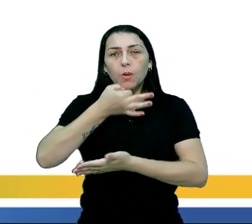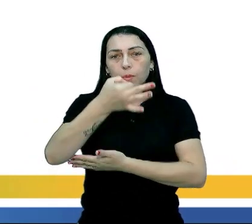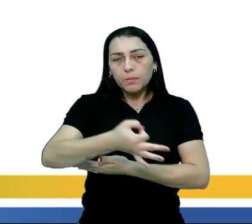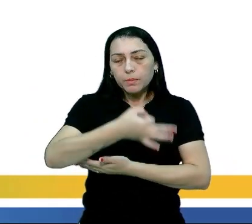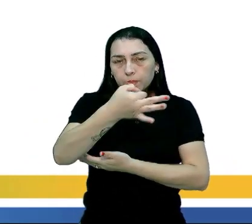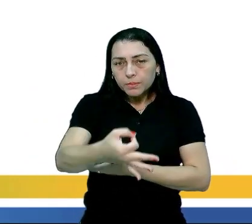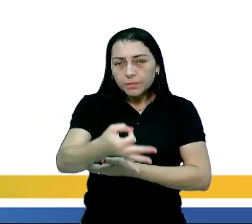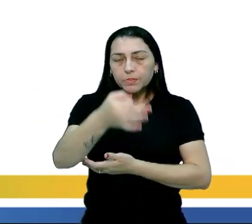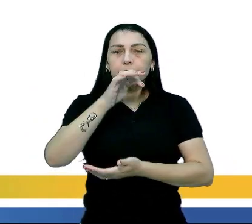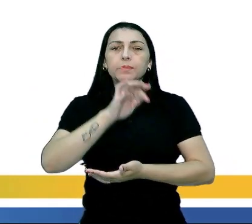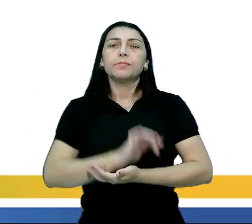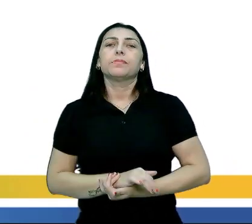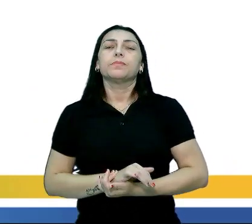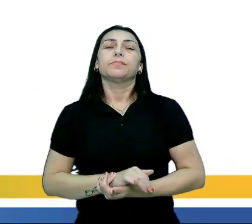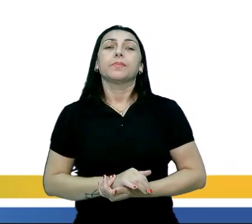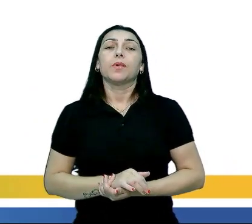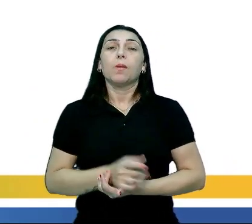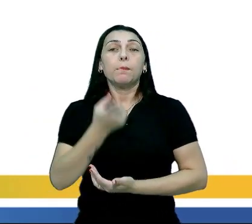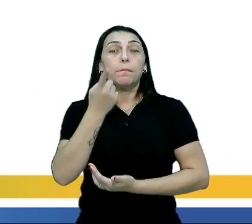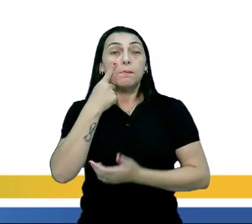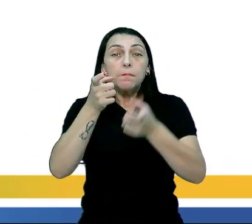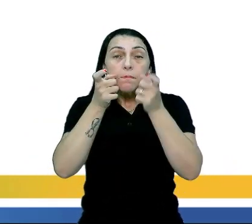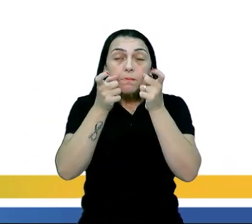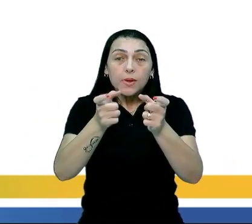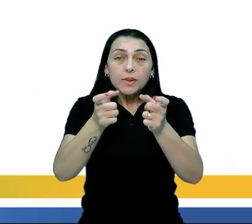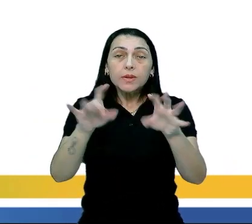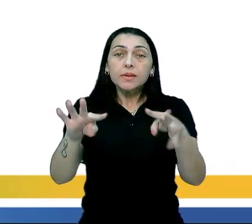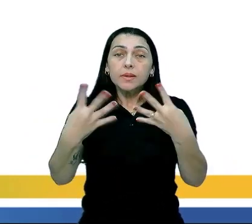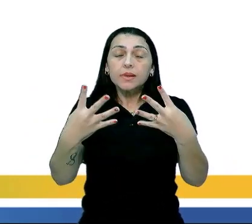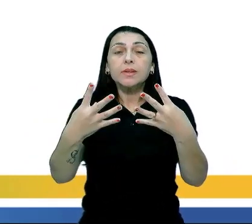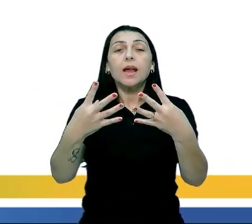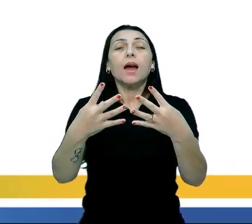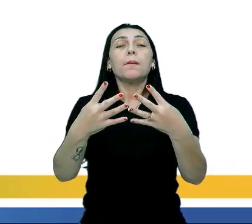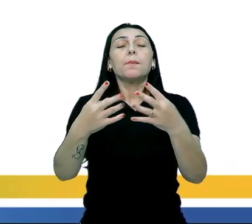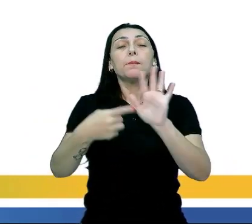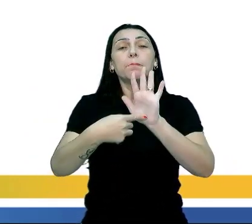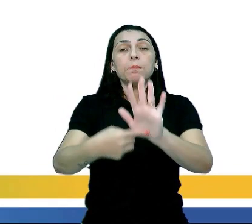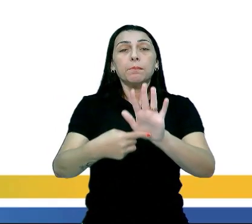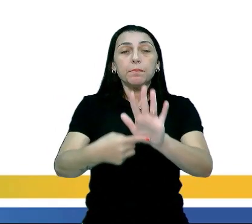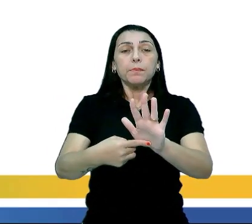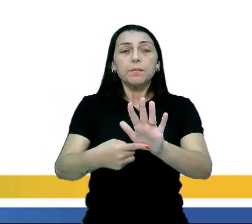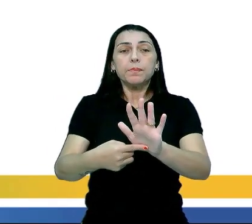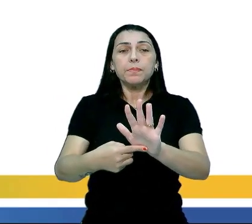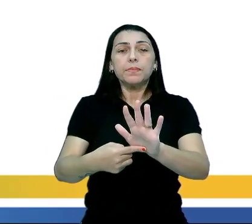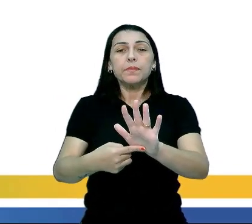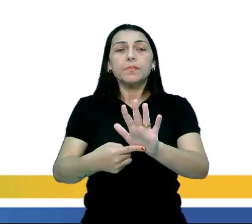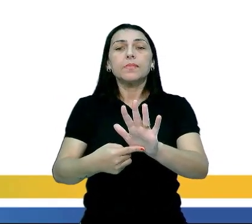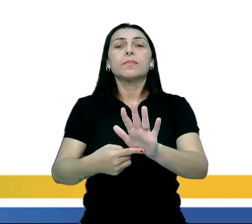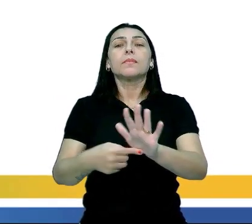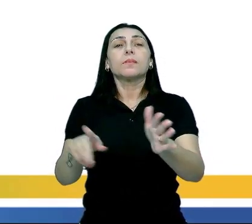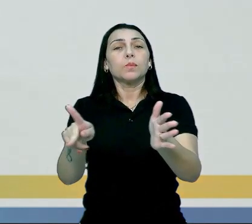combinados do seu próprio ponto de vista. Prestem bem atenção na expressão em relação a